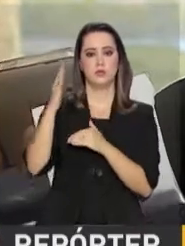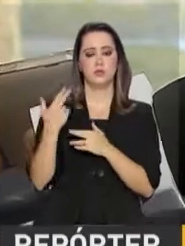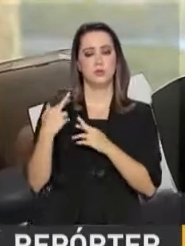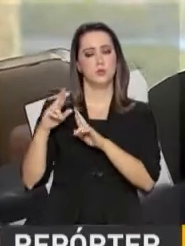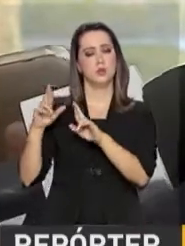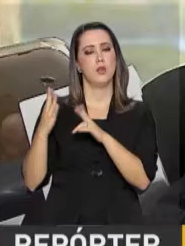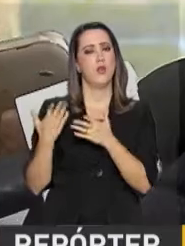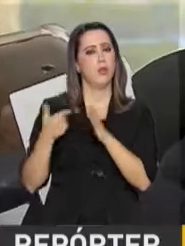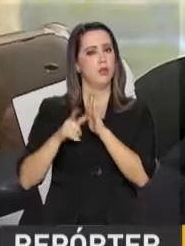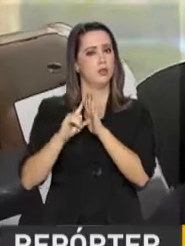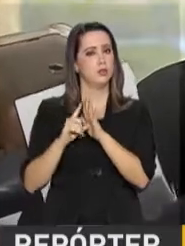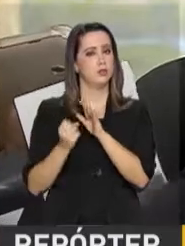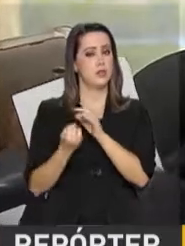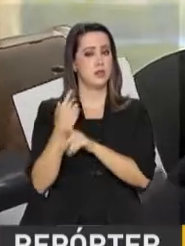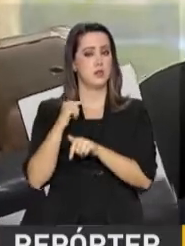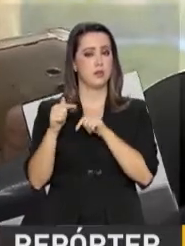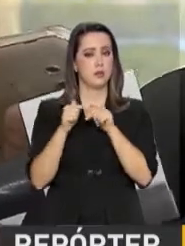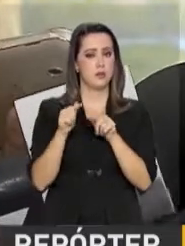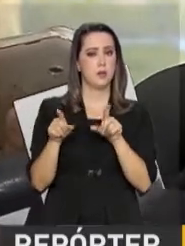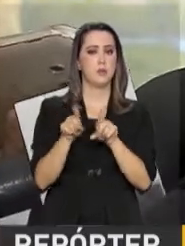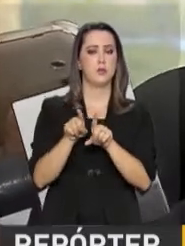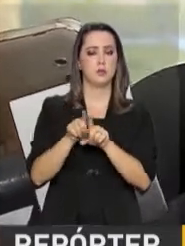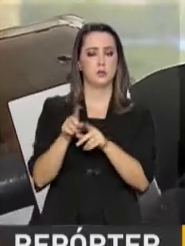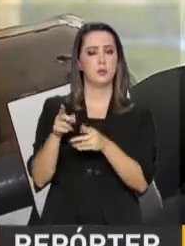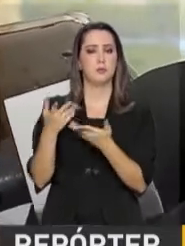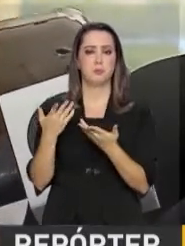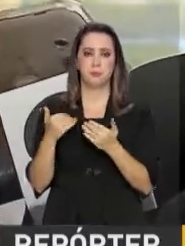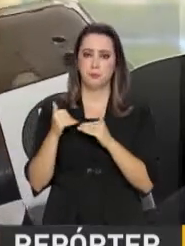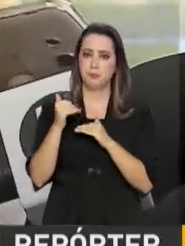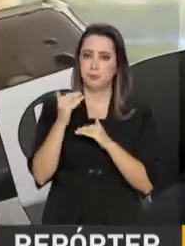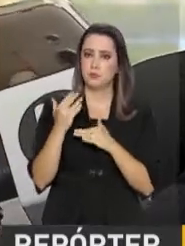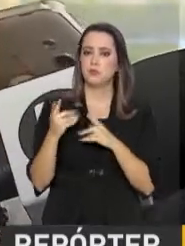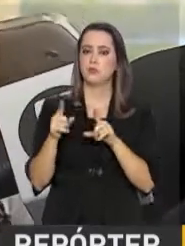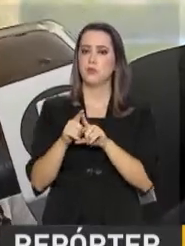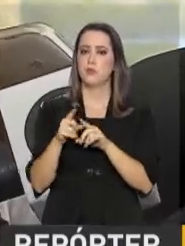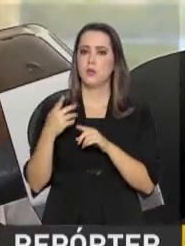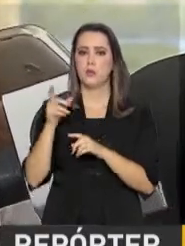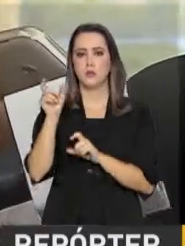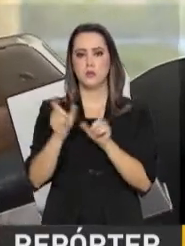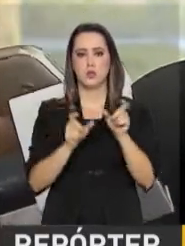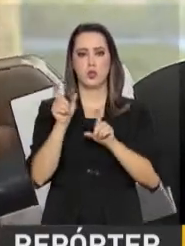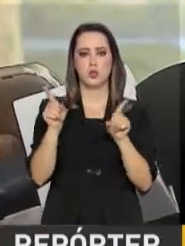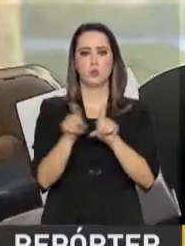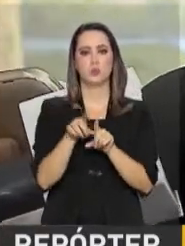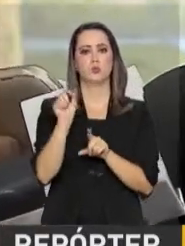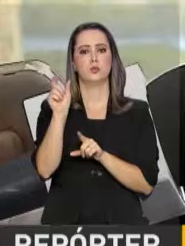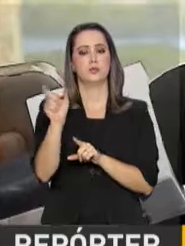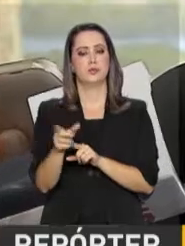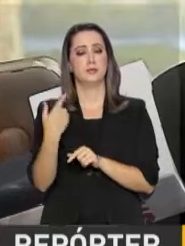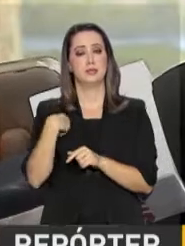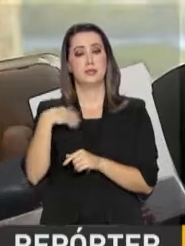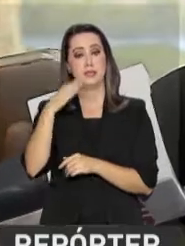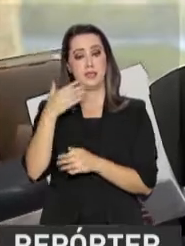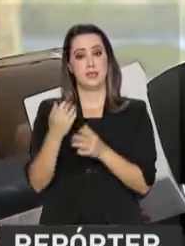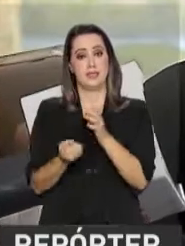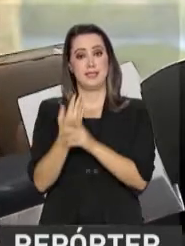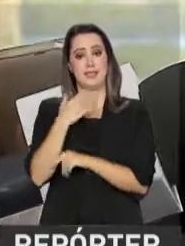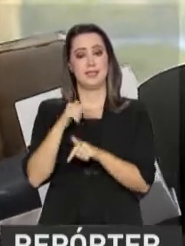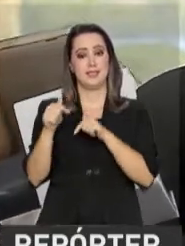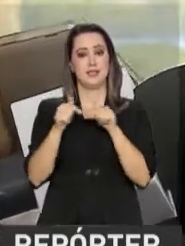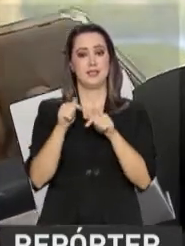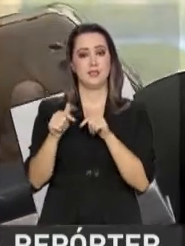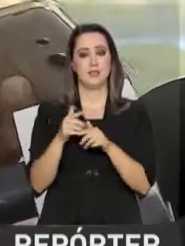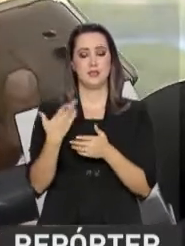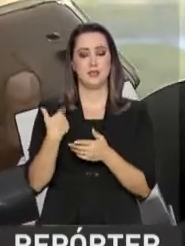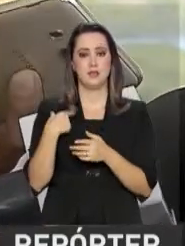esperado os empregos estão sendo criados dá aos analistas esperavam que se criasse um emprego no brasil ter